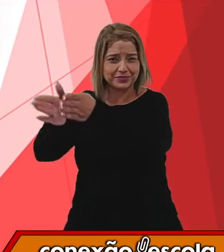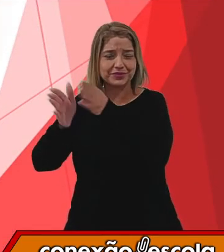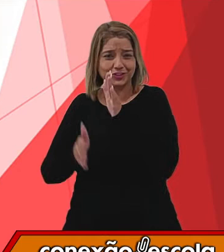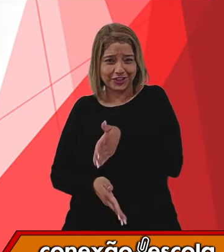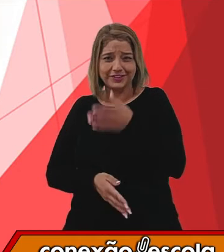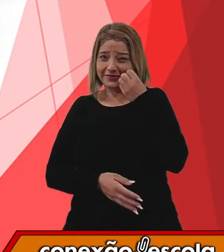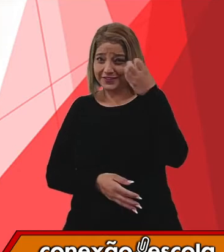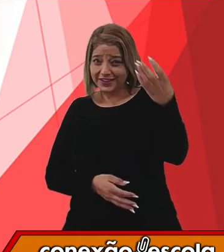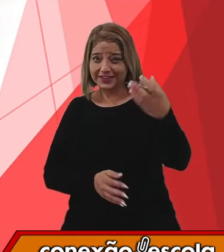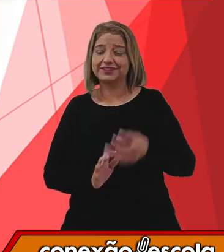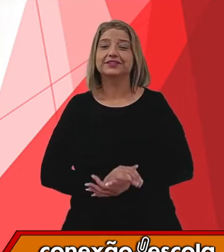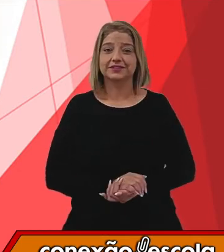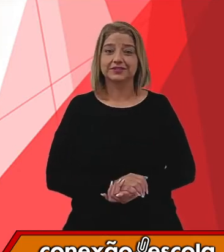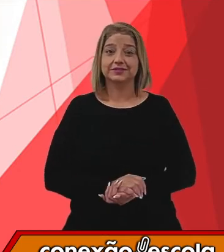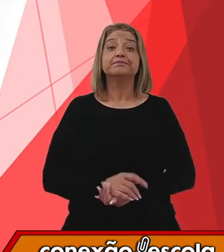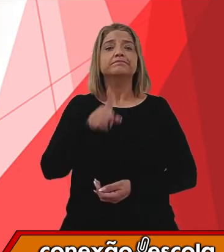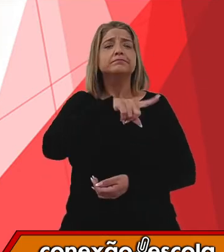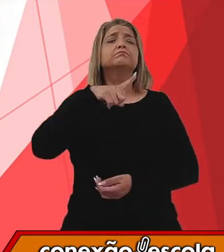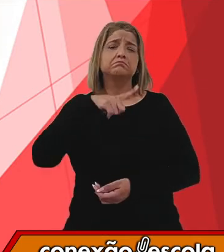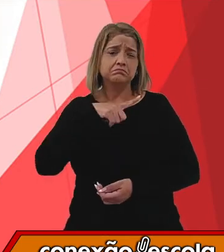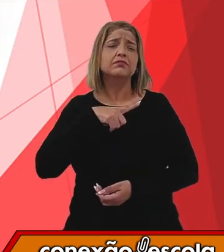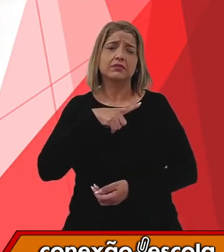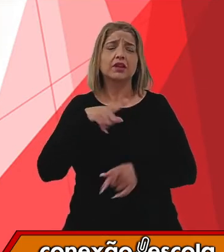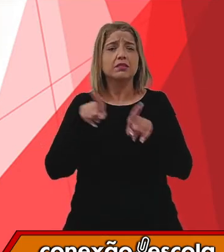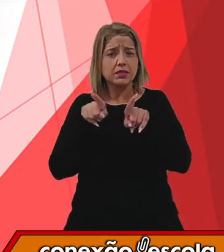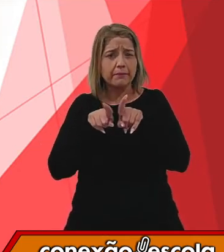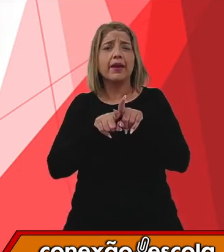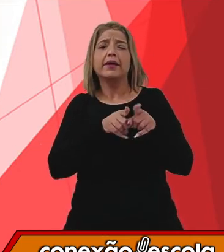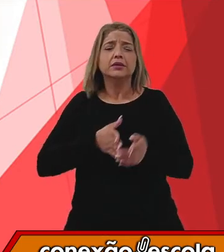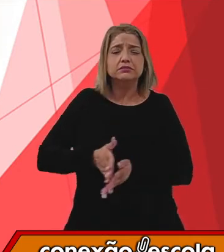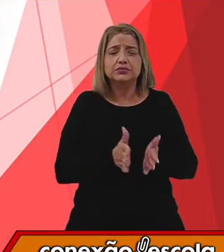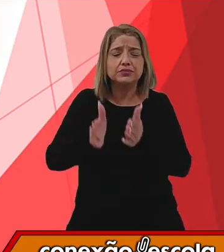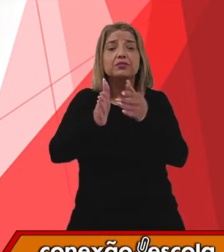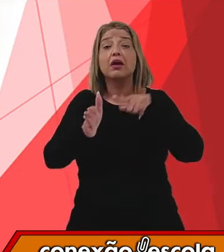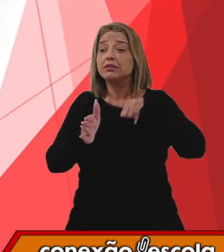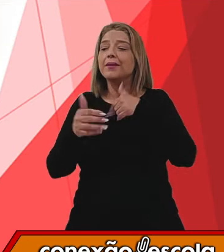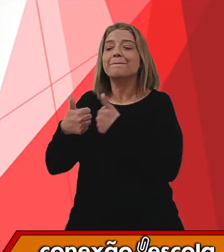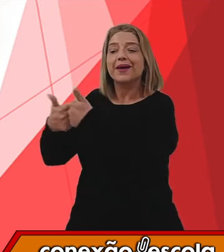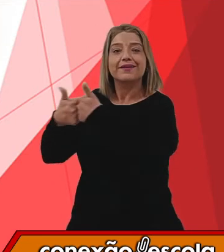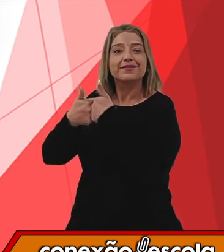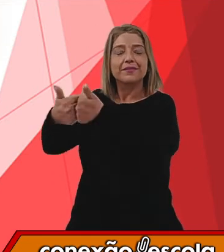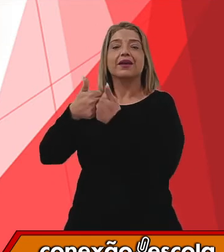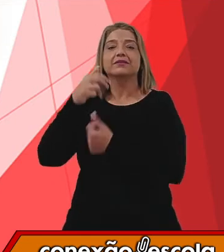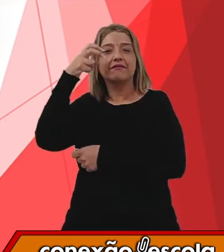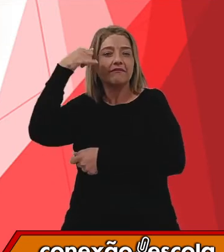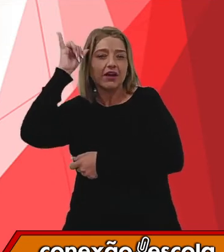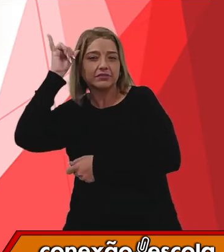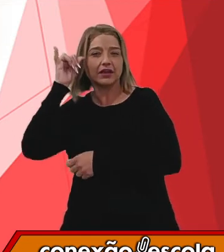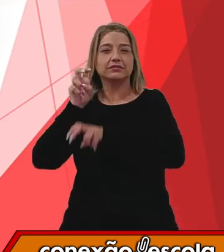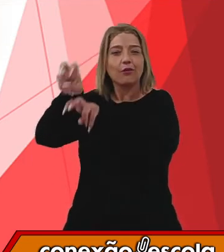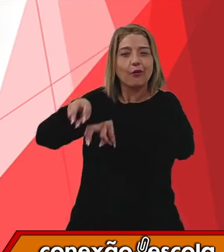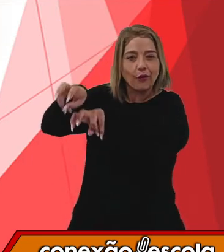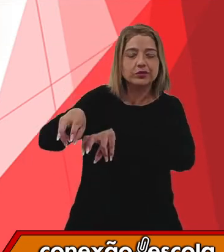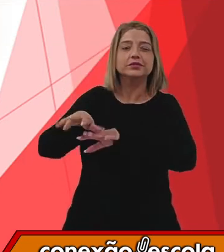Inclusive, as rodovias cortam muitos espaços rurais. Falando em espaços rurais, vocês se lembram do êxodo rural